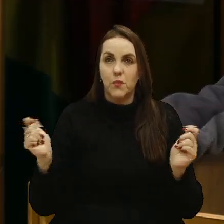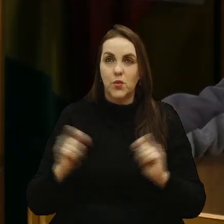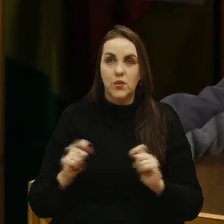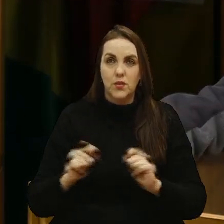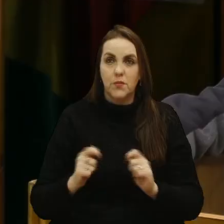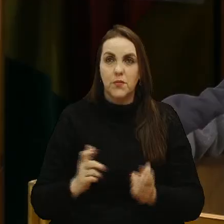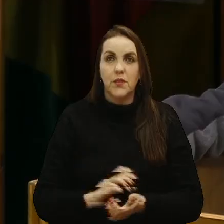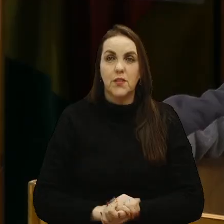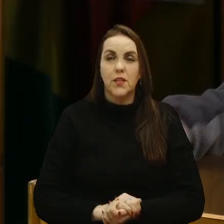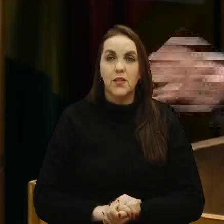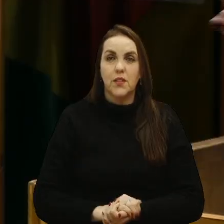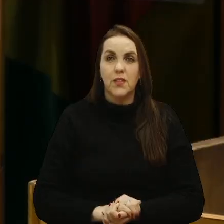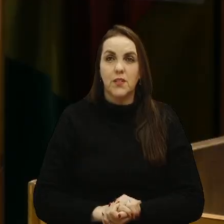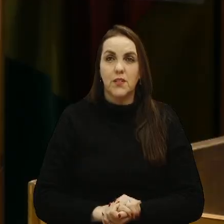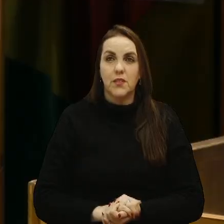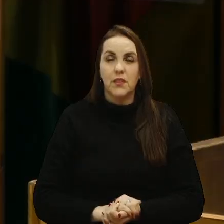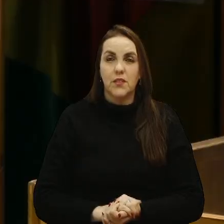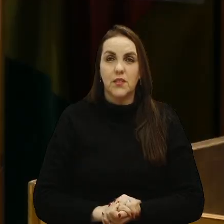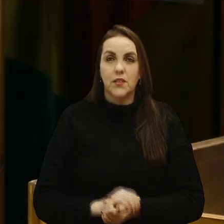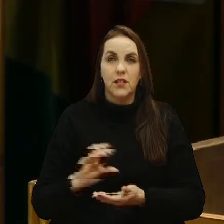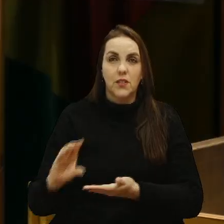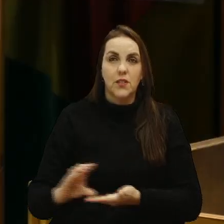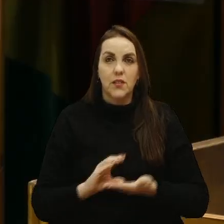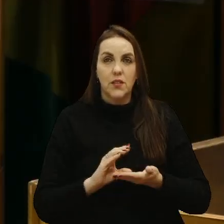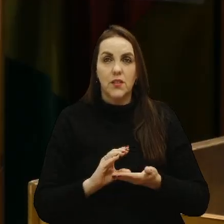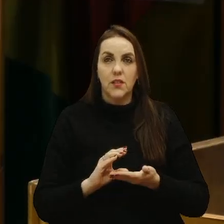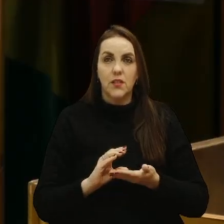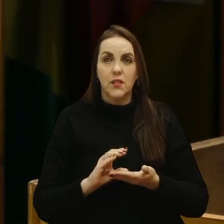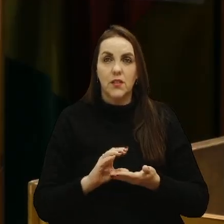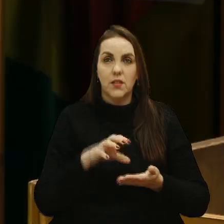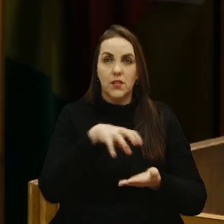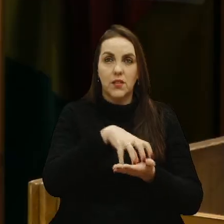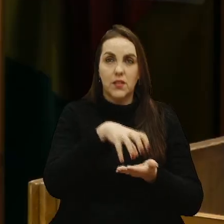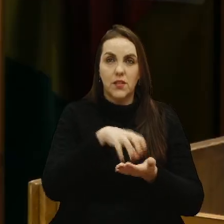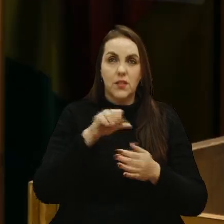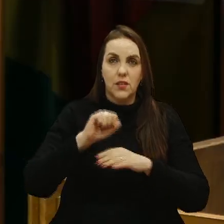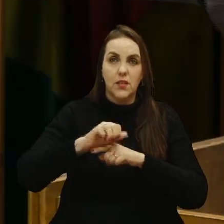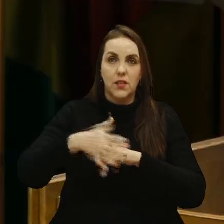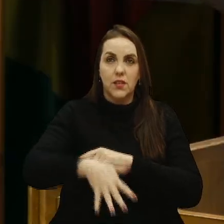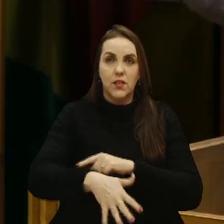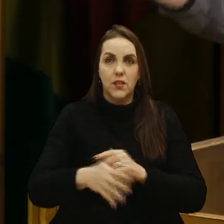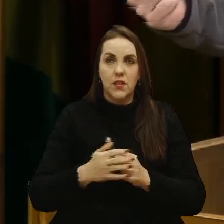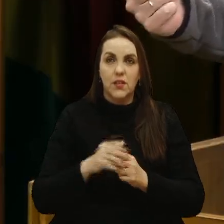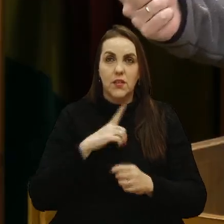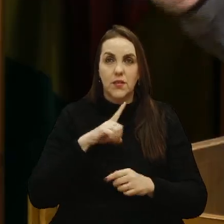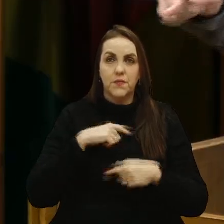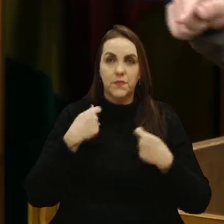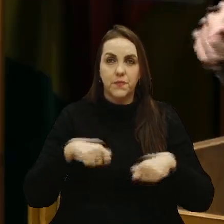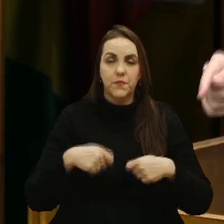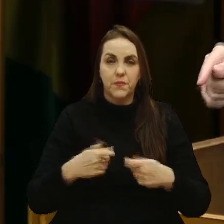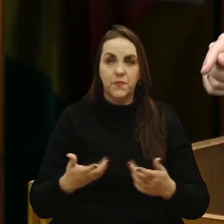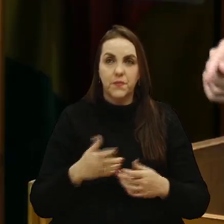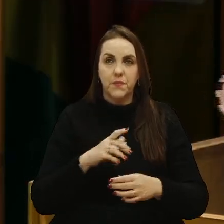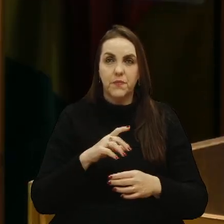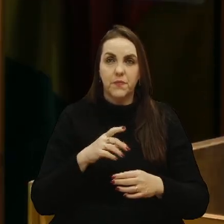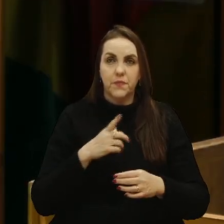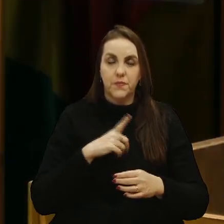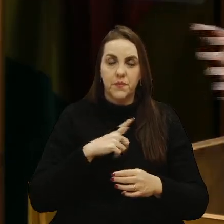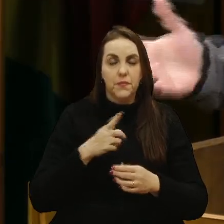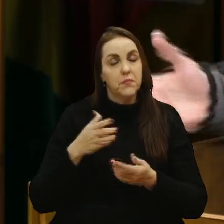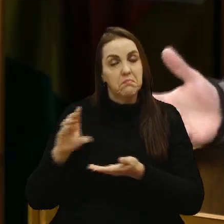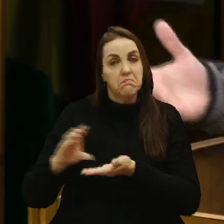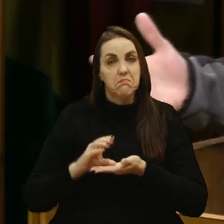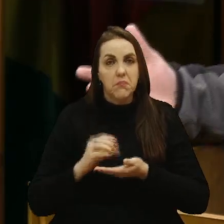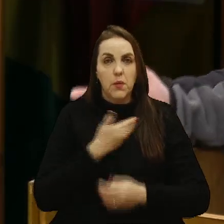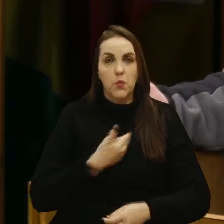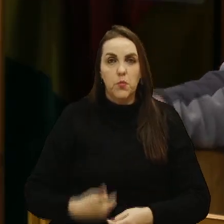dessas agências subsidiarem a agência de Galópolis para que ela fique aberta à necessidade de implementação de subsídio público. Isso